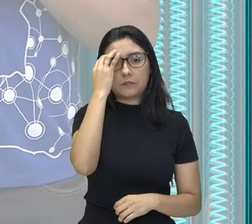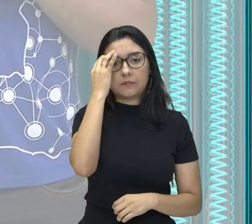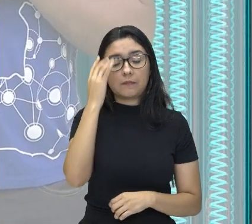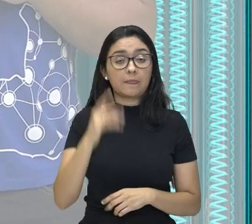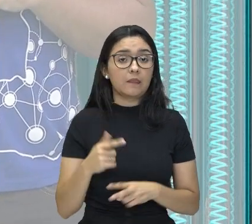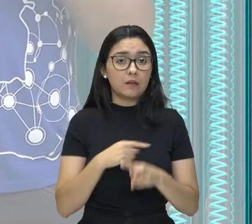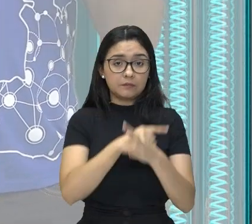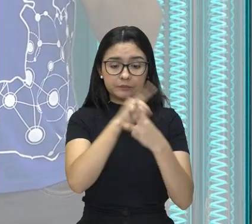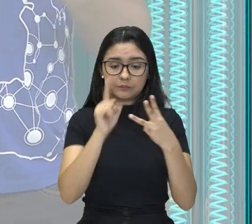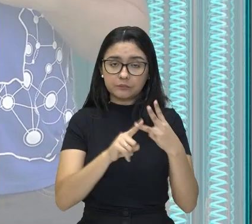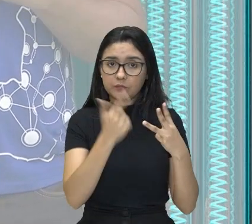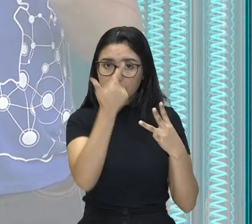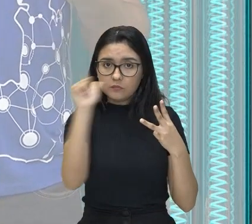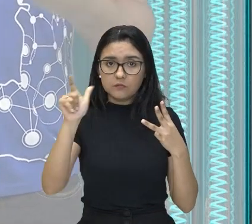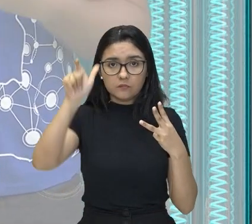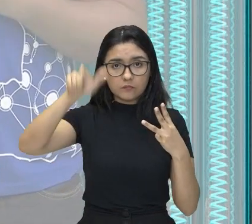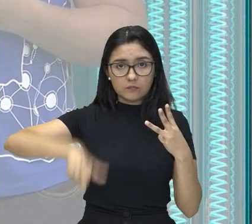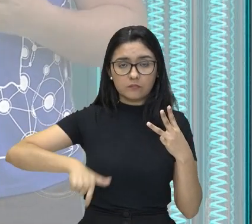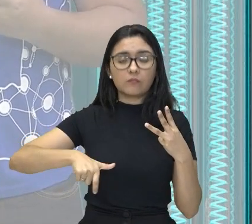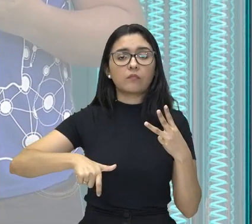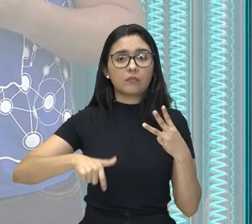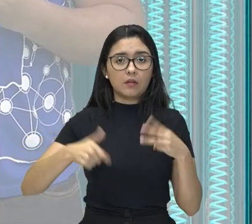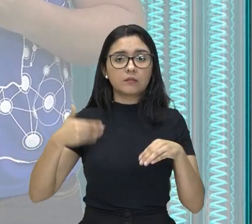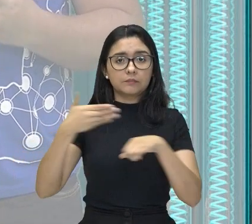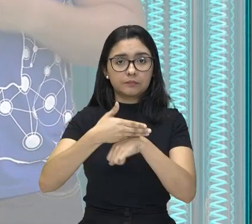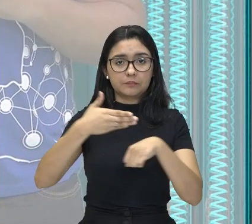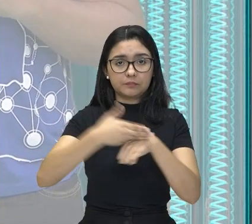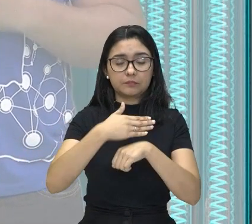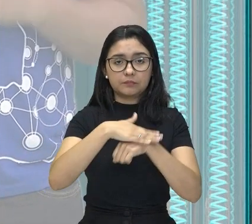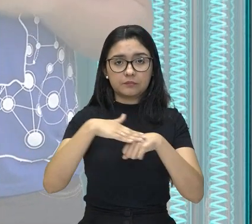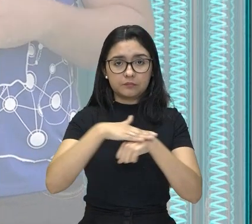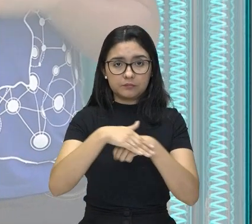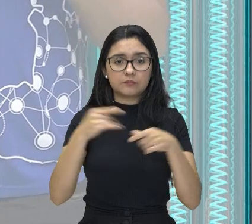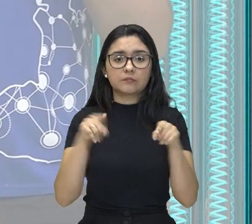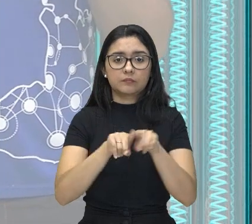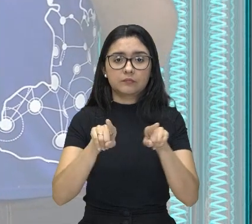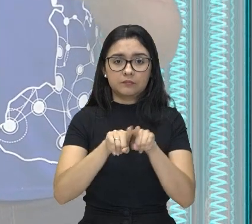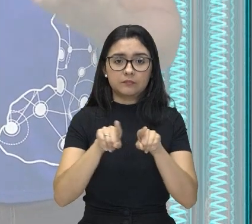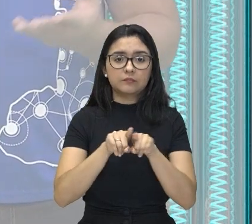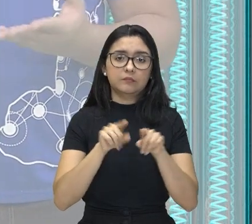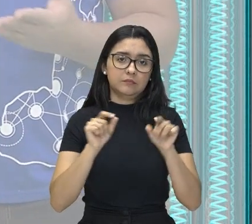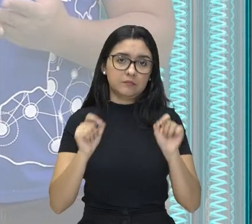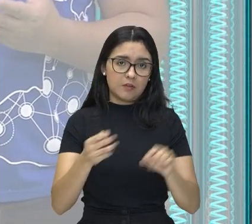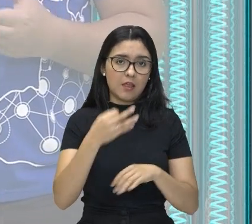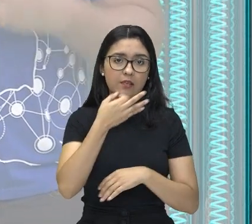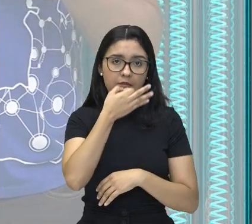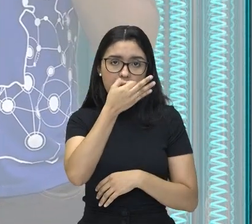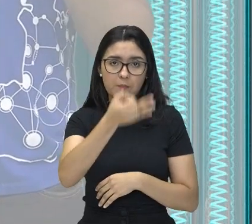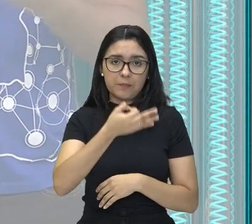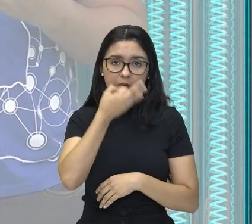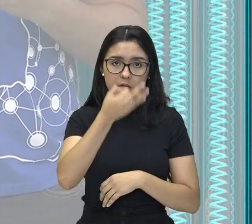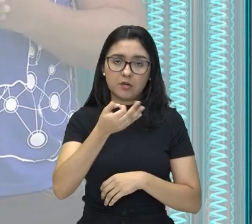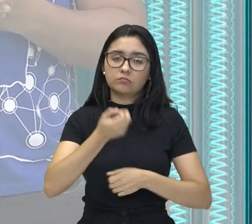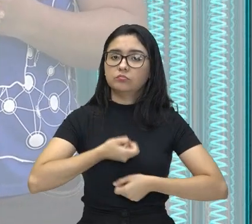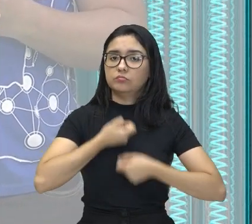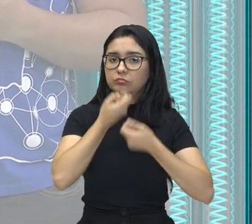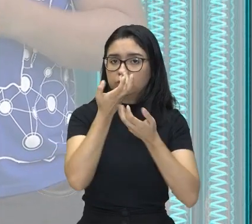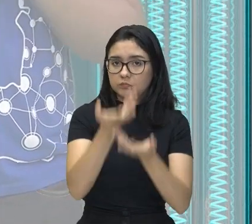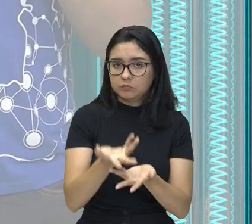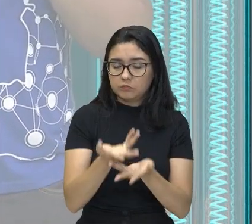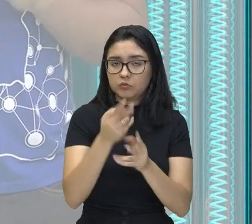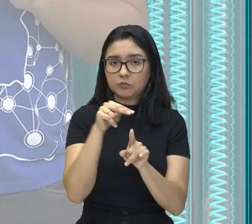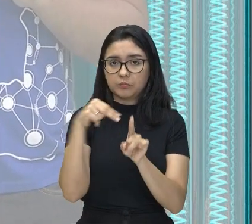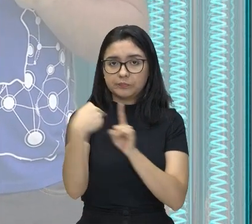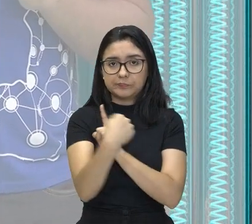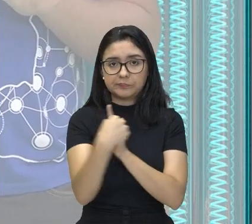outra personagem que participa dessa conversa argumentativa, ela também fará a sua exposição, vai expor o seu ponto de